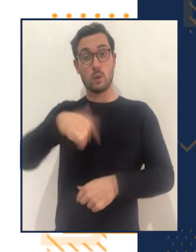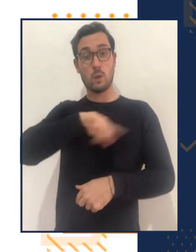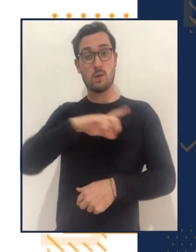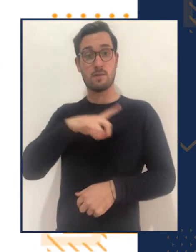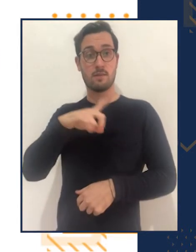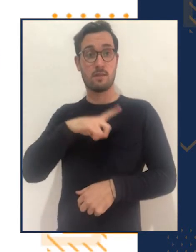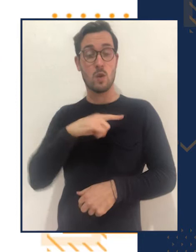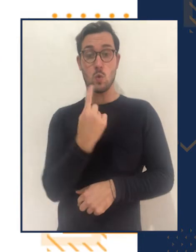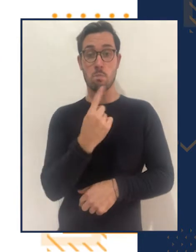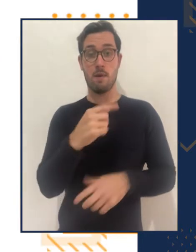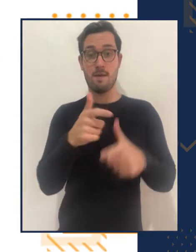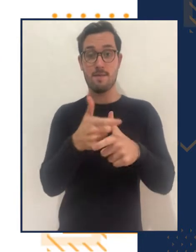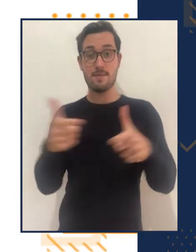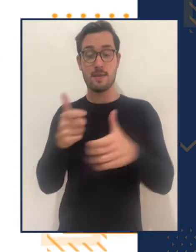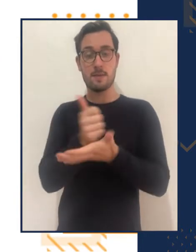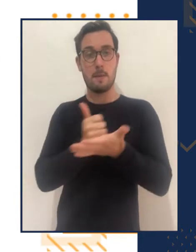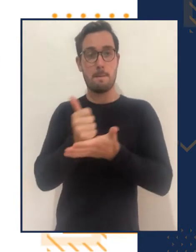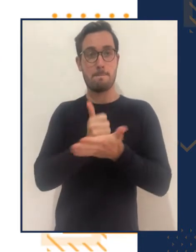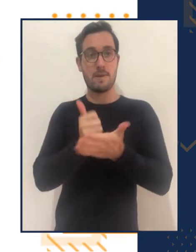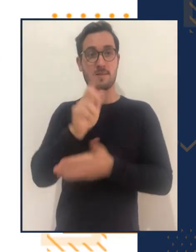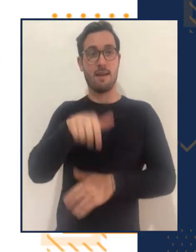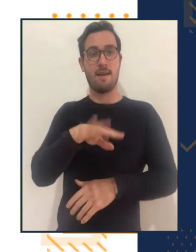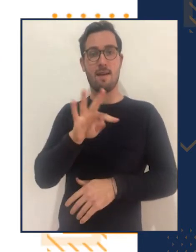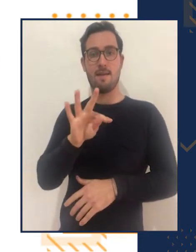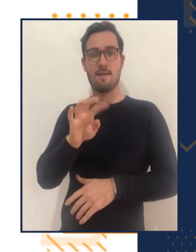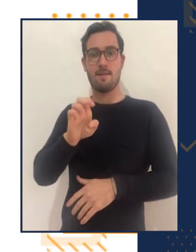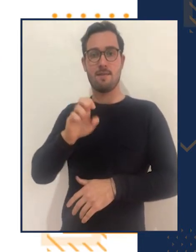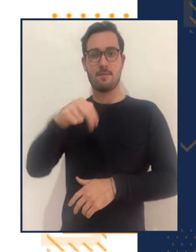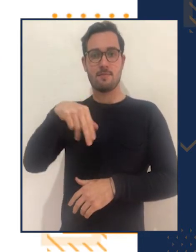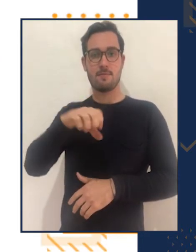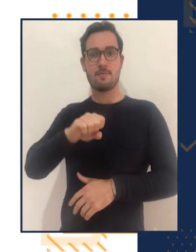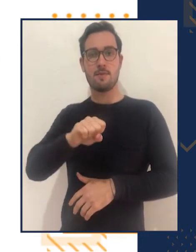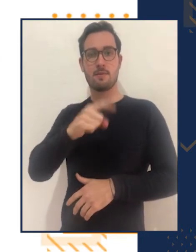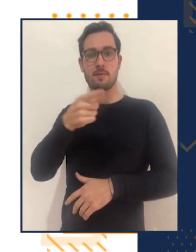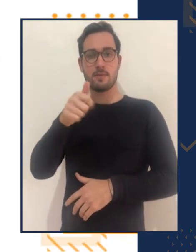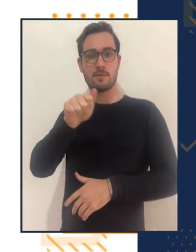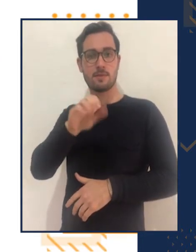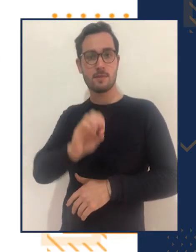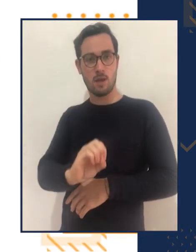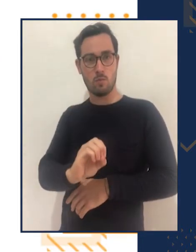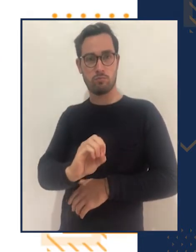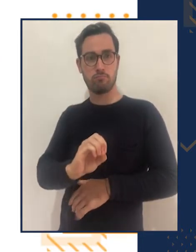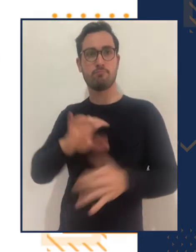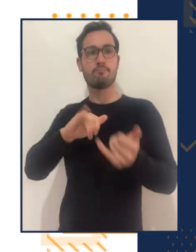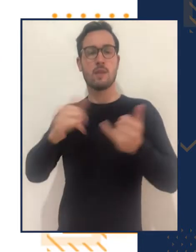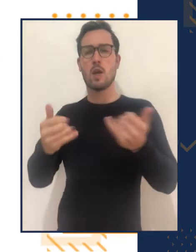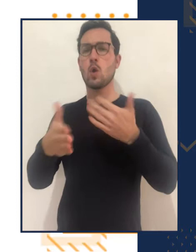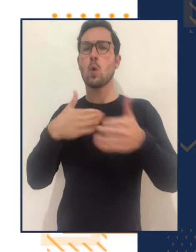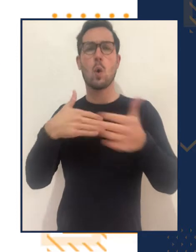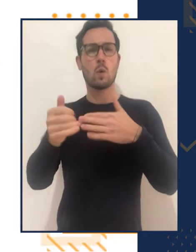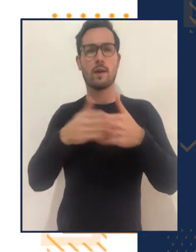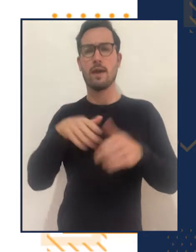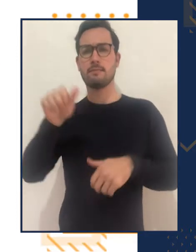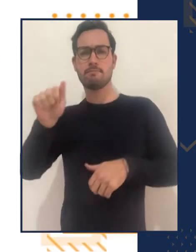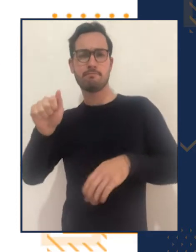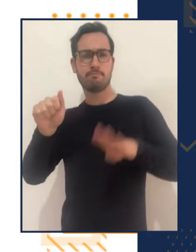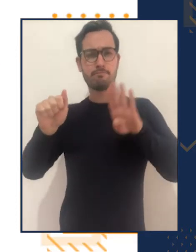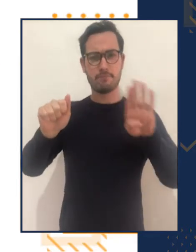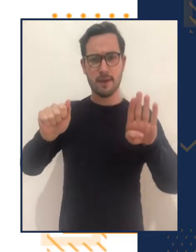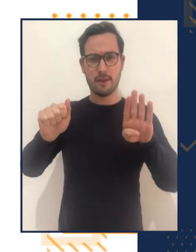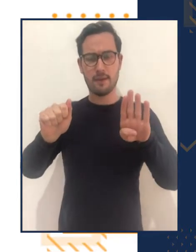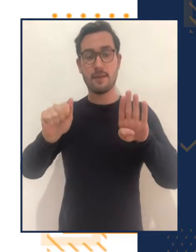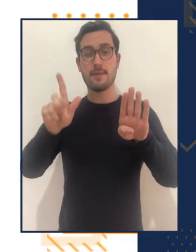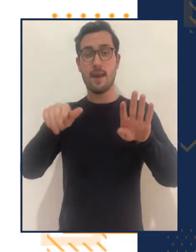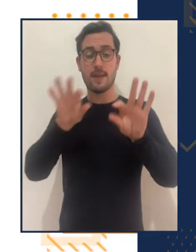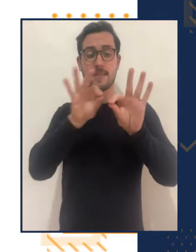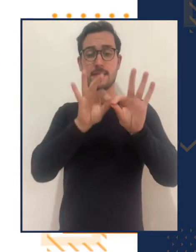Bom, aqui nós temos então uma das grandezas básicas, é a tensão elétrica, que é a diferença de potencial entre dois pontos quaisquer em um